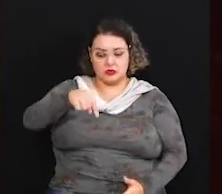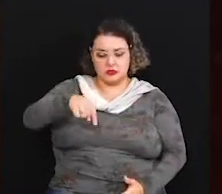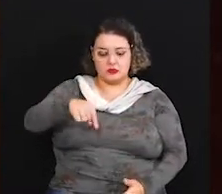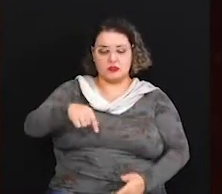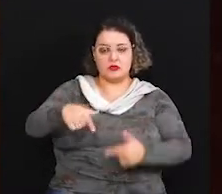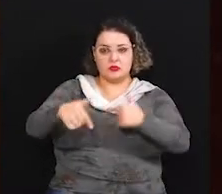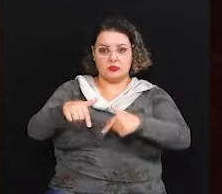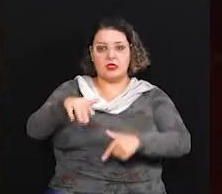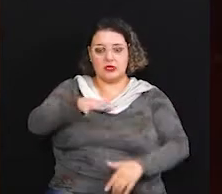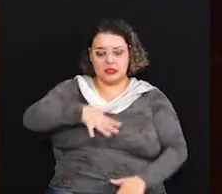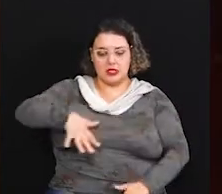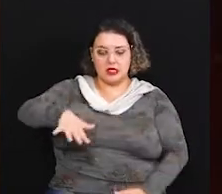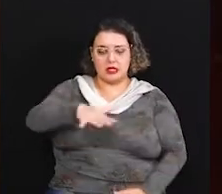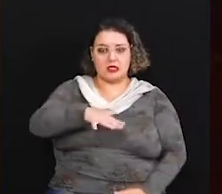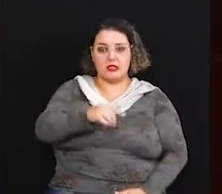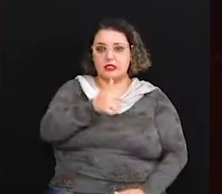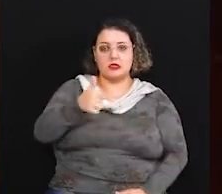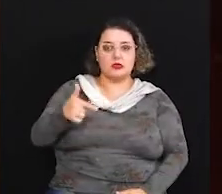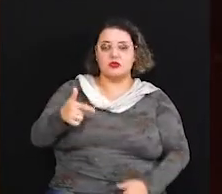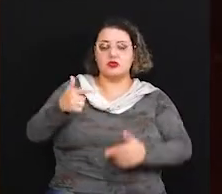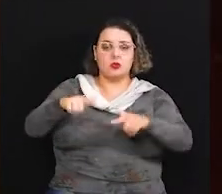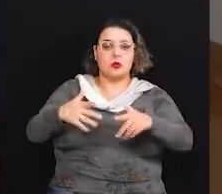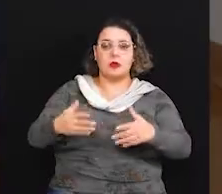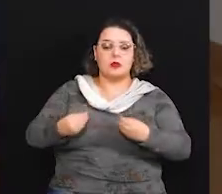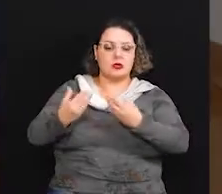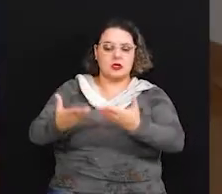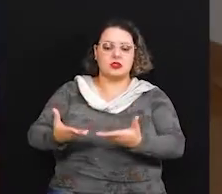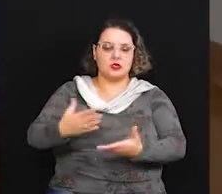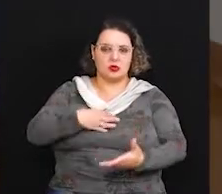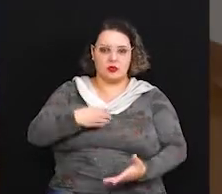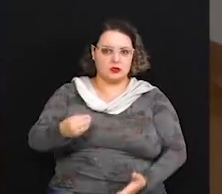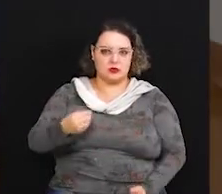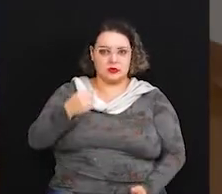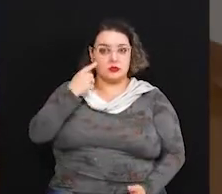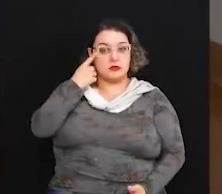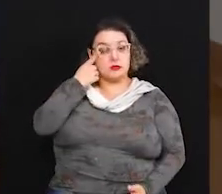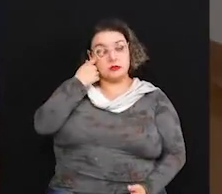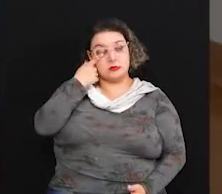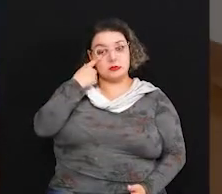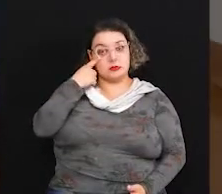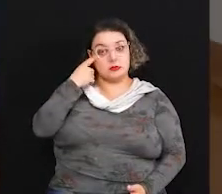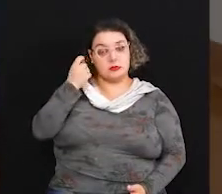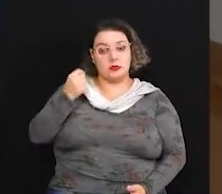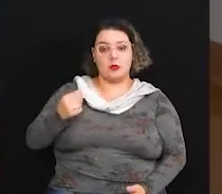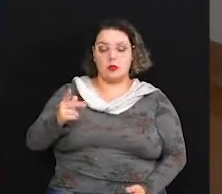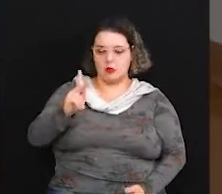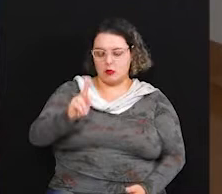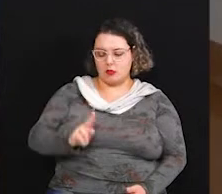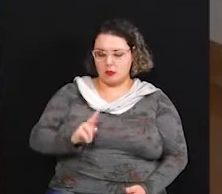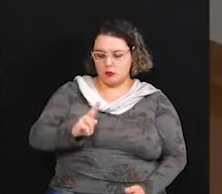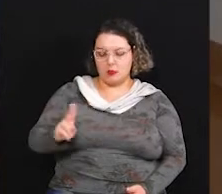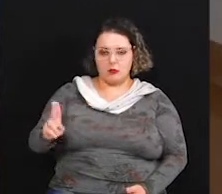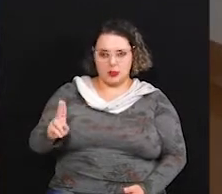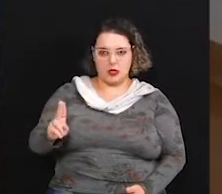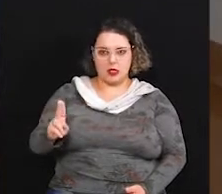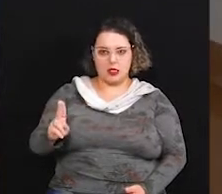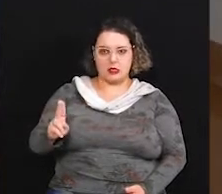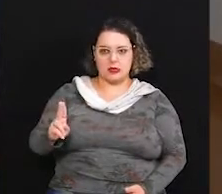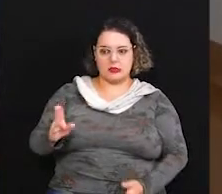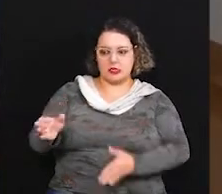na região e não tinha lugar para deixar os filhos. Então o padre na época, que é o cônego